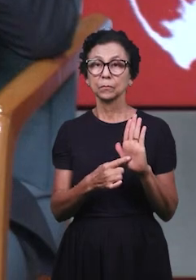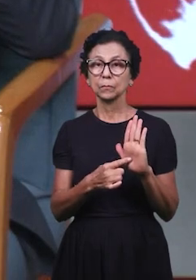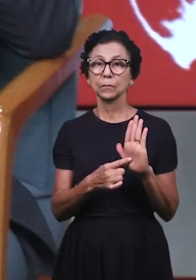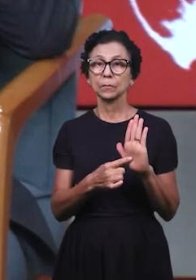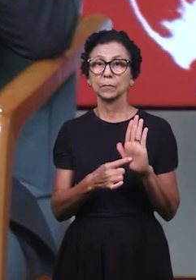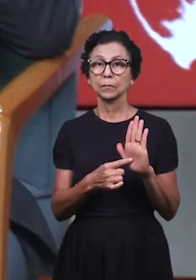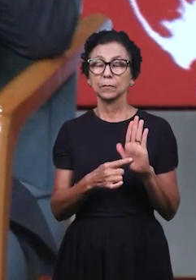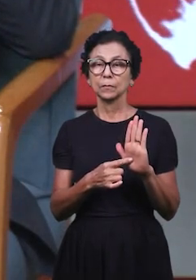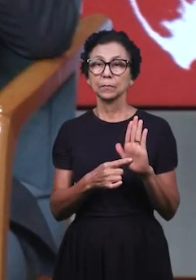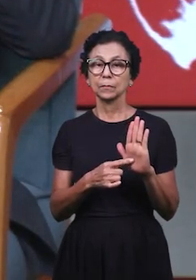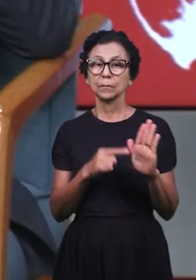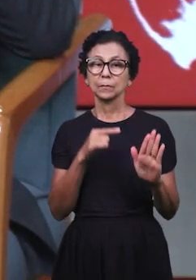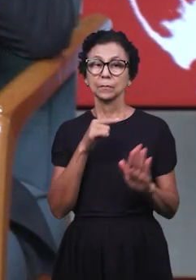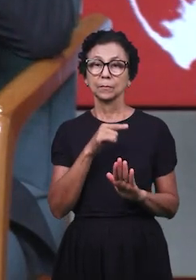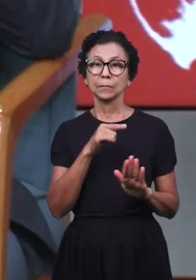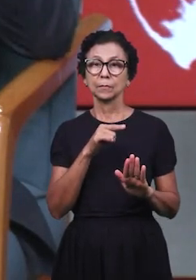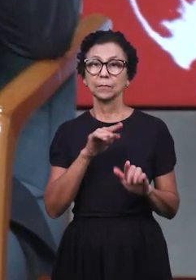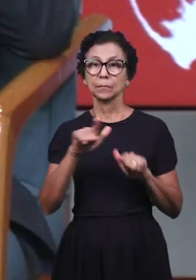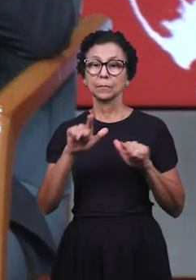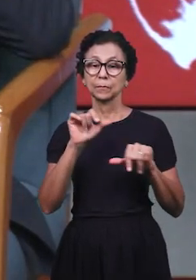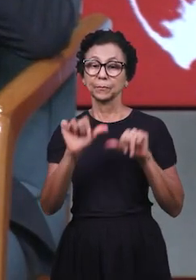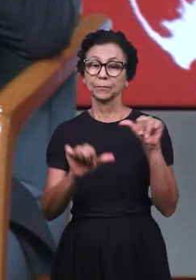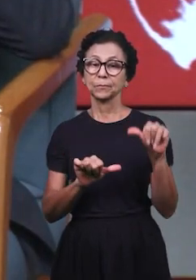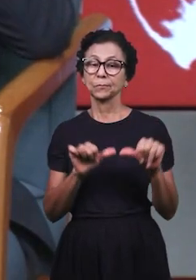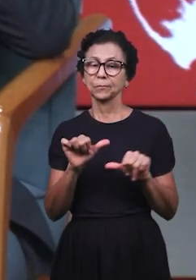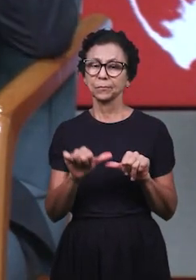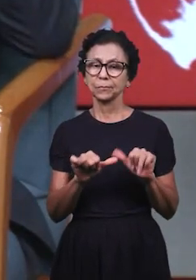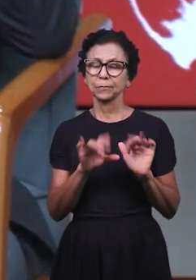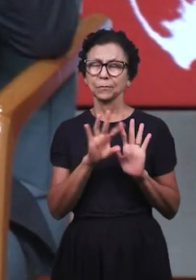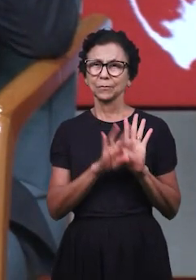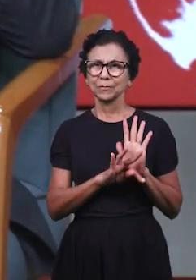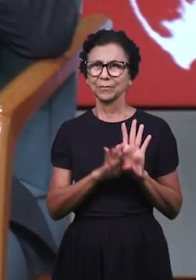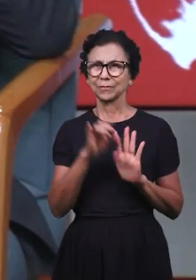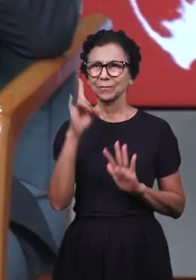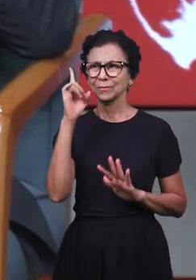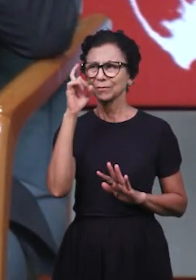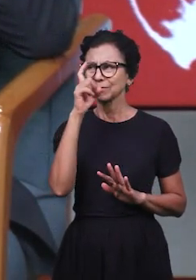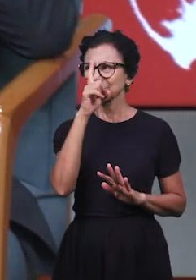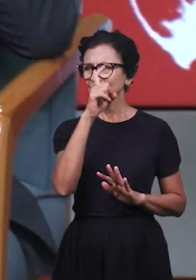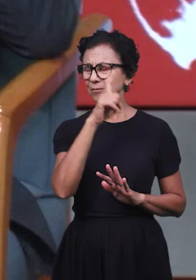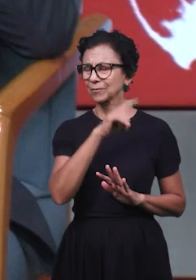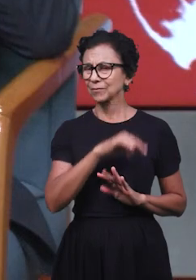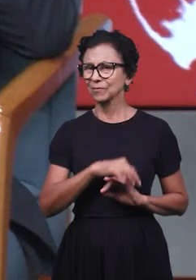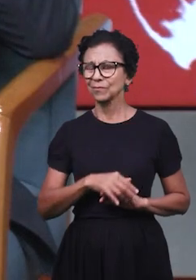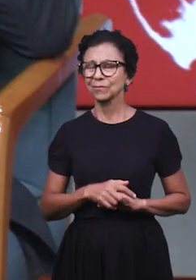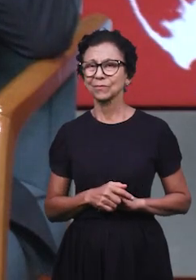assim, dificílimo, totalmente contrário àquela